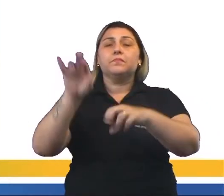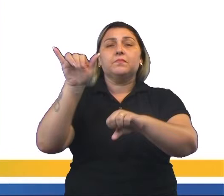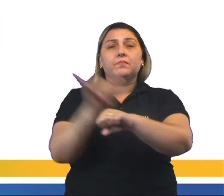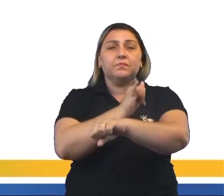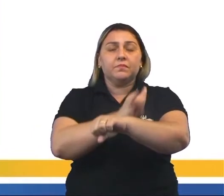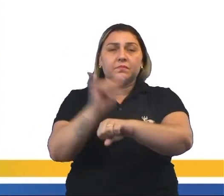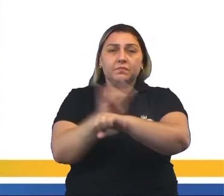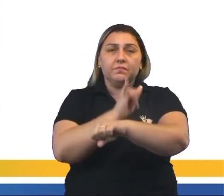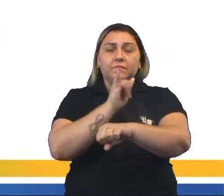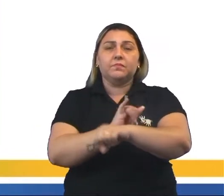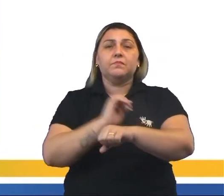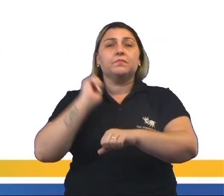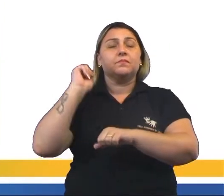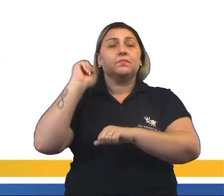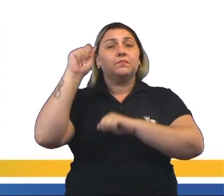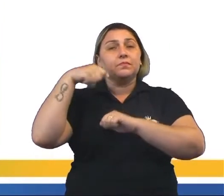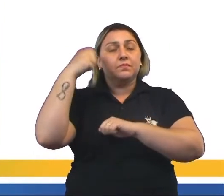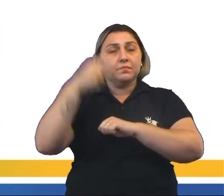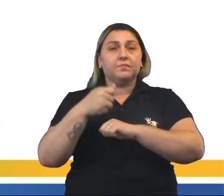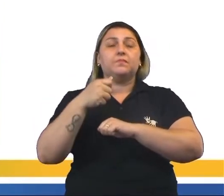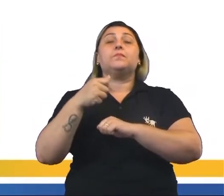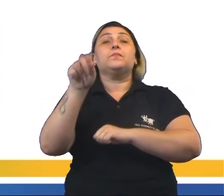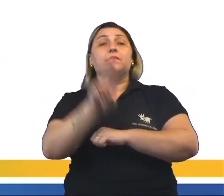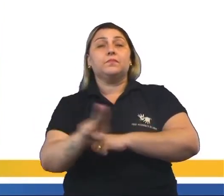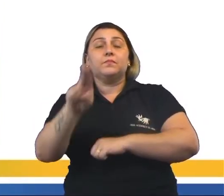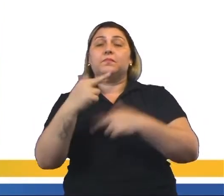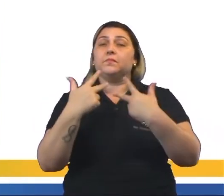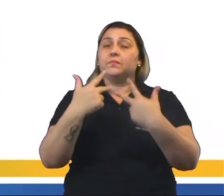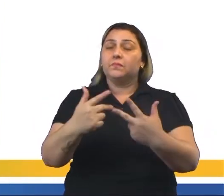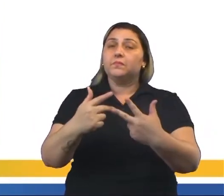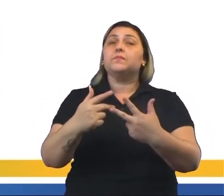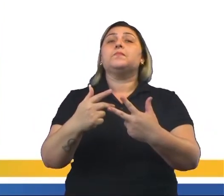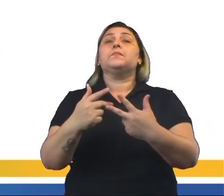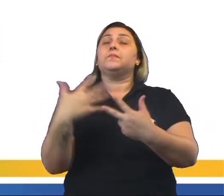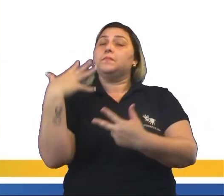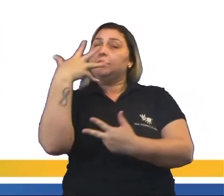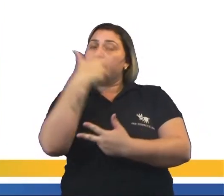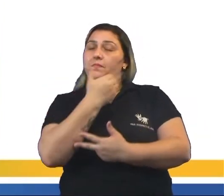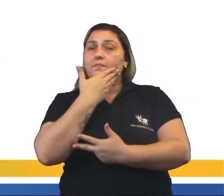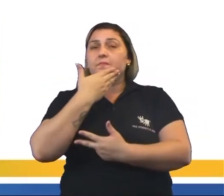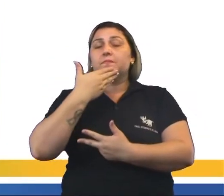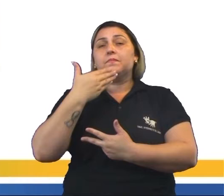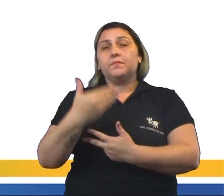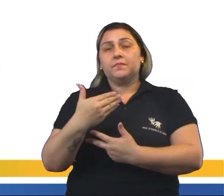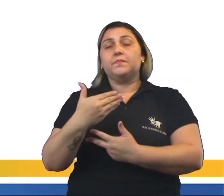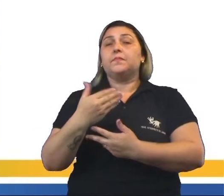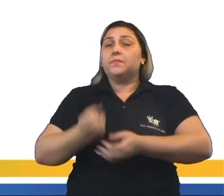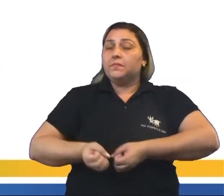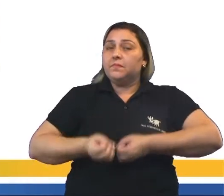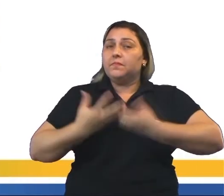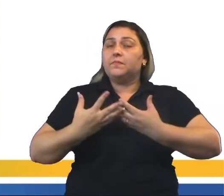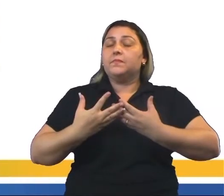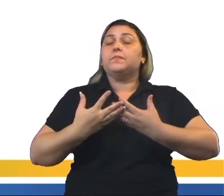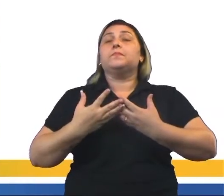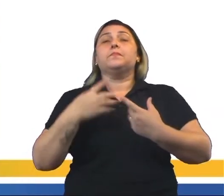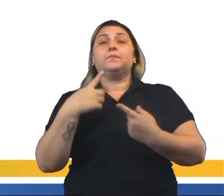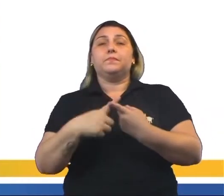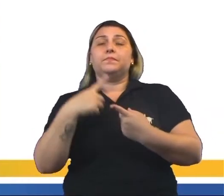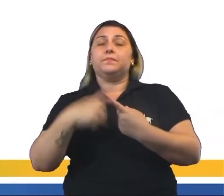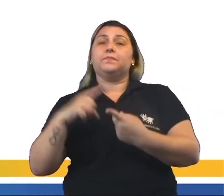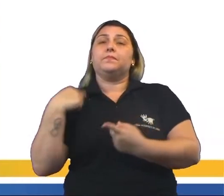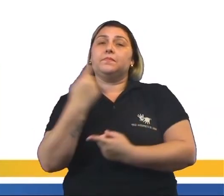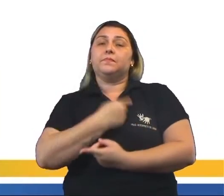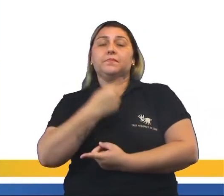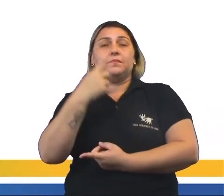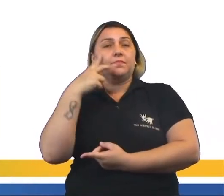e criativas usadas na língua para sugerir, embelezar, provocar efeitos expressivos, porque nós vimos que o